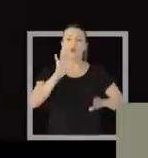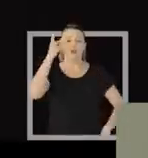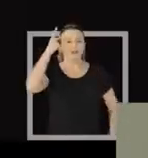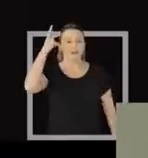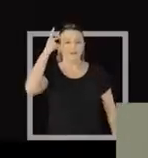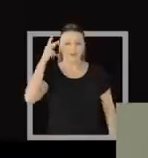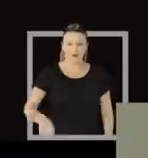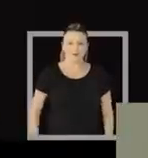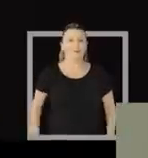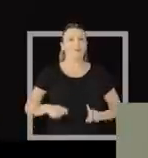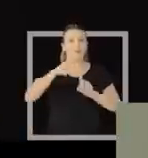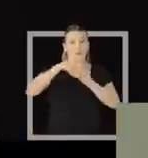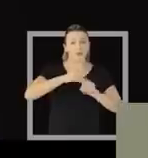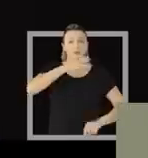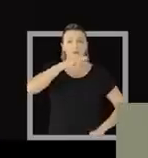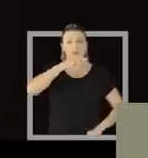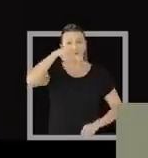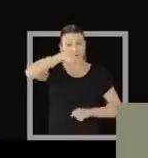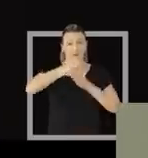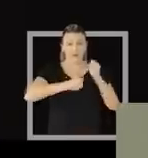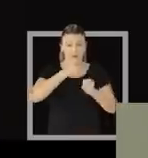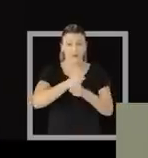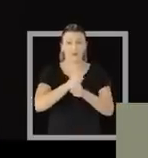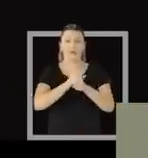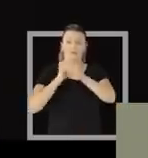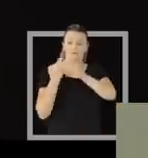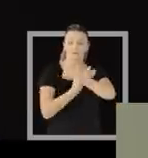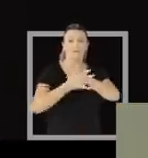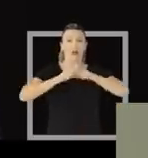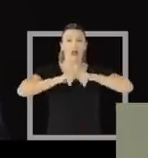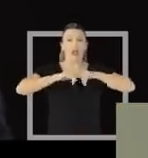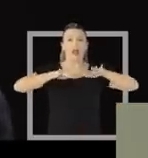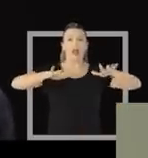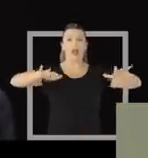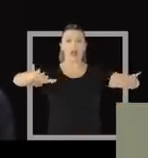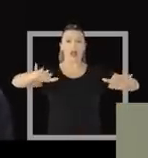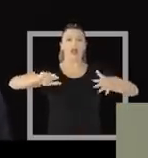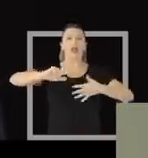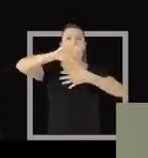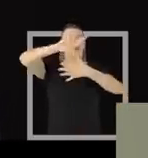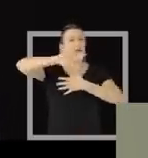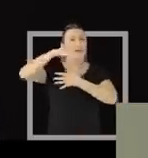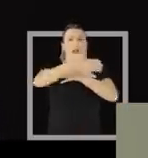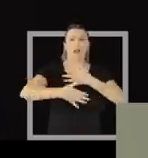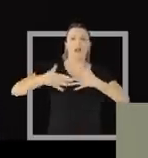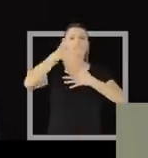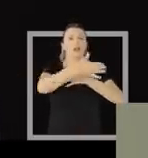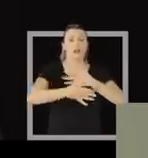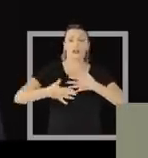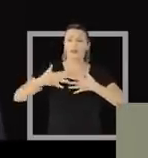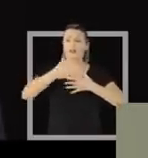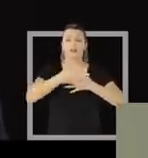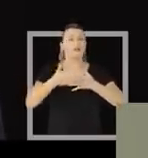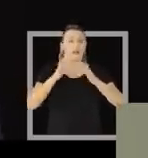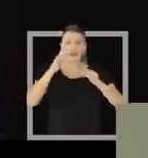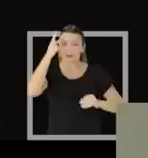Olá, São Paulo. Em março desse ano, a Covid-19 parou o coração da América Latina. Parou